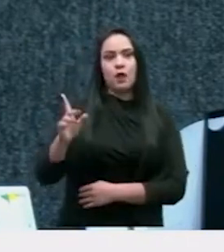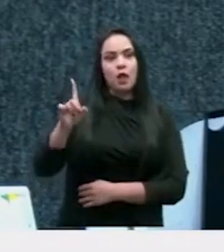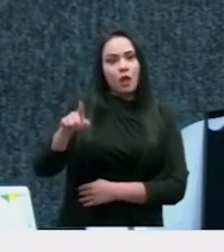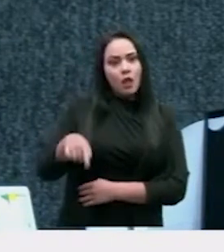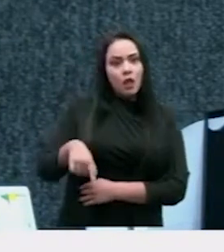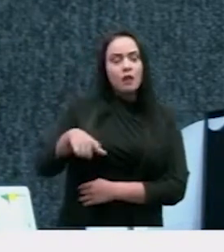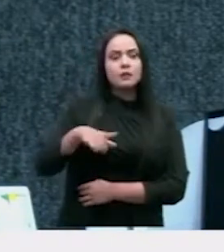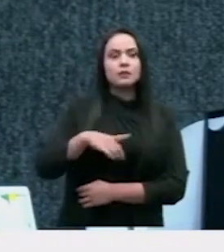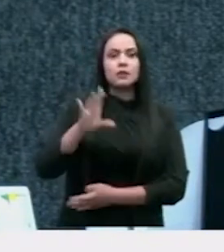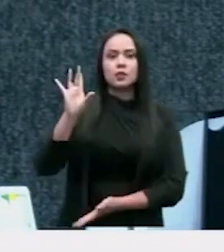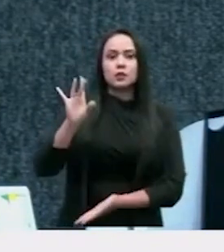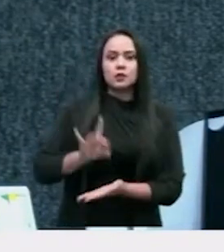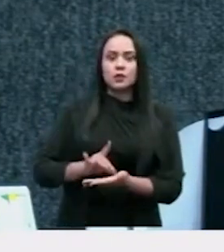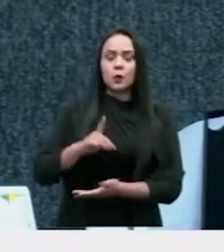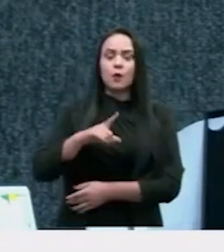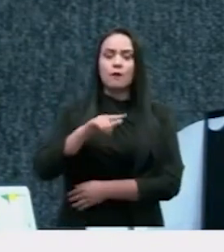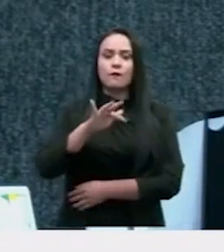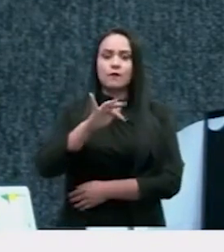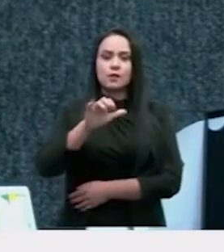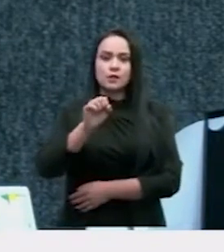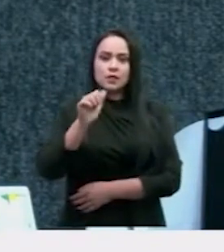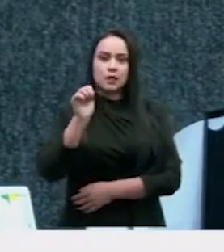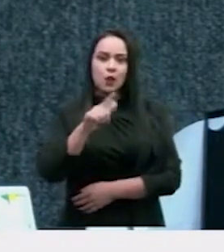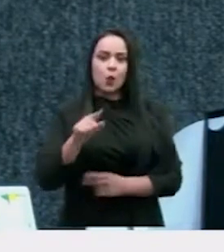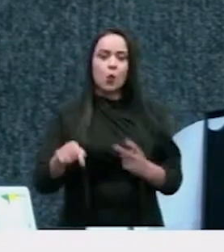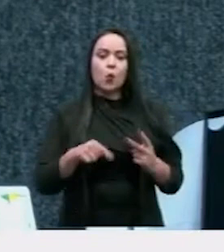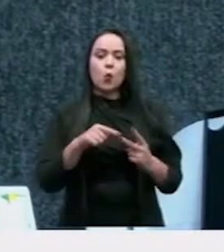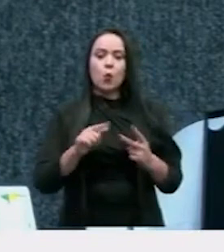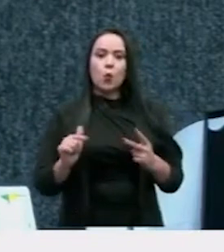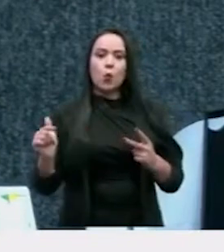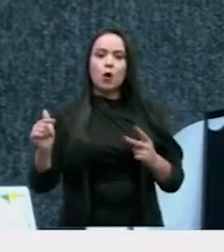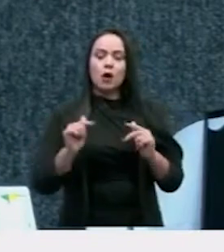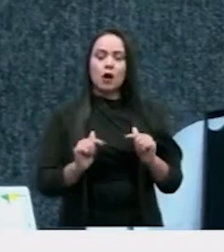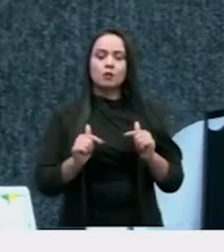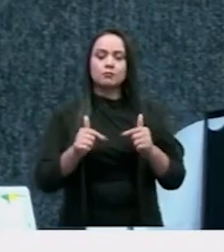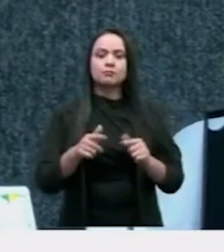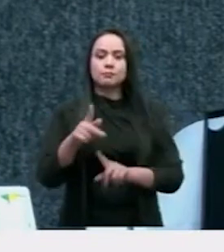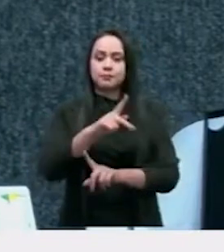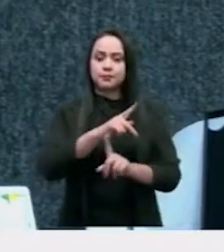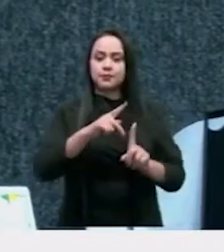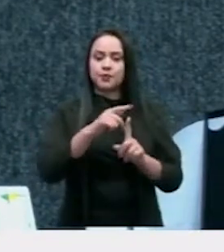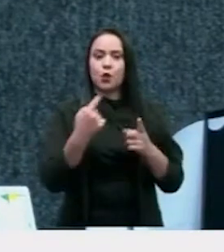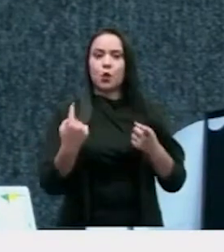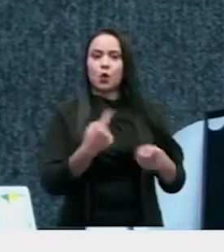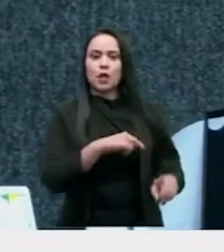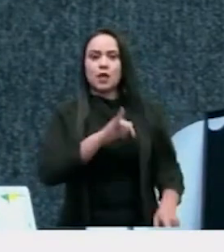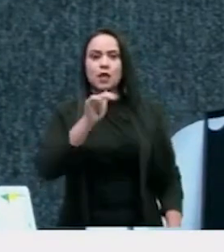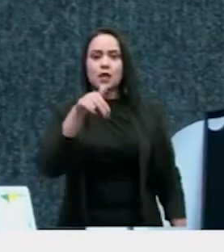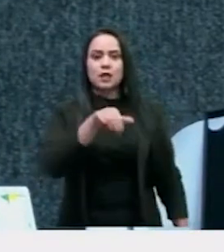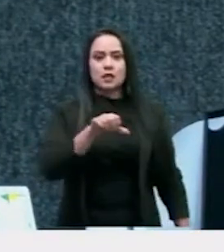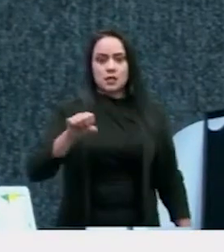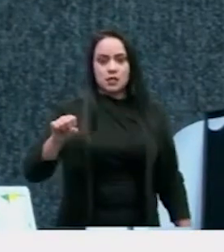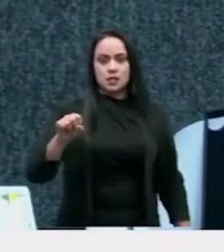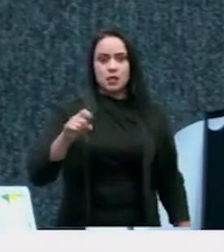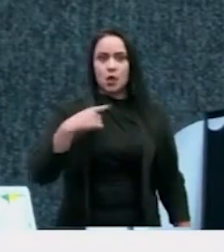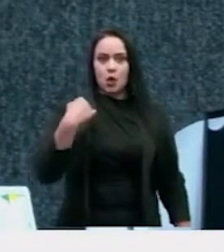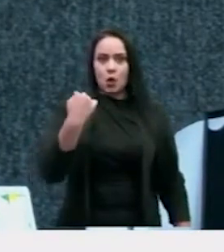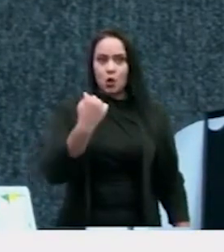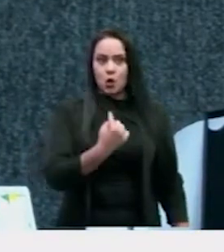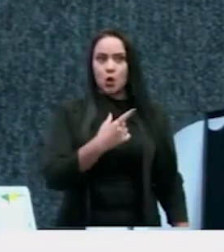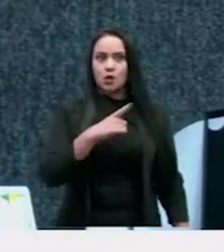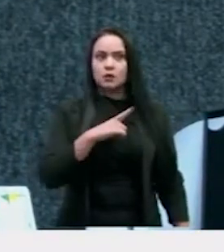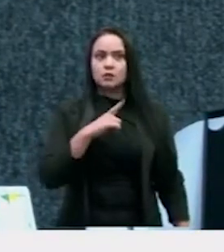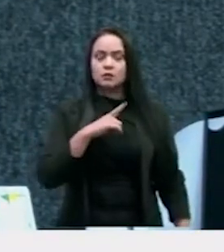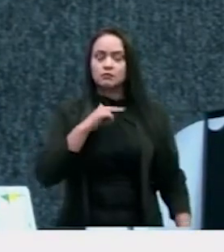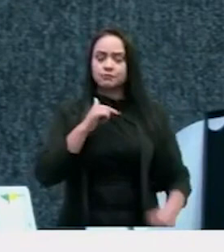são as execuções fiscais e as ações previdenciárias contra o INSS estamos atuando